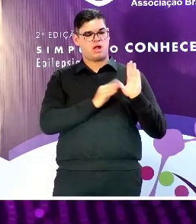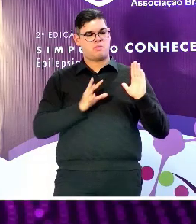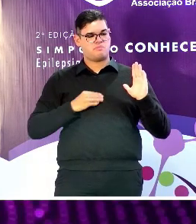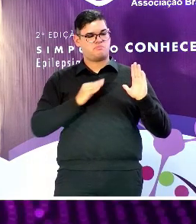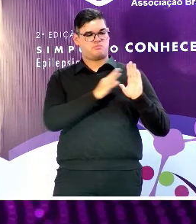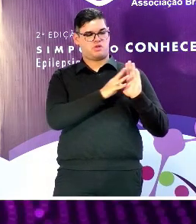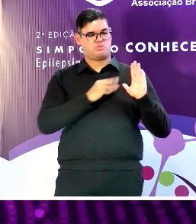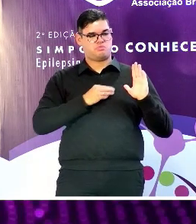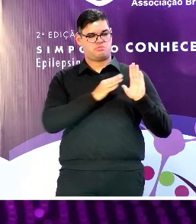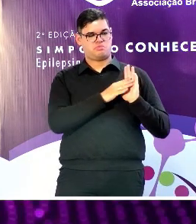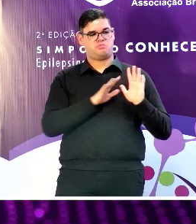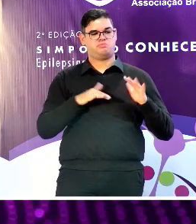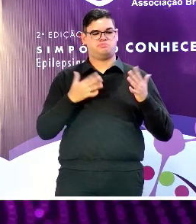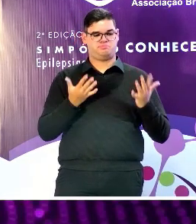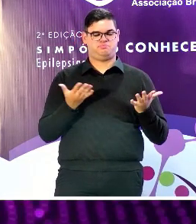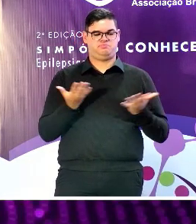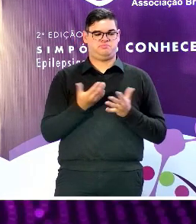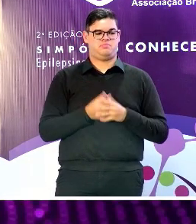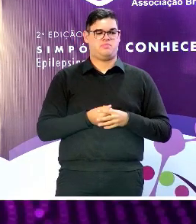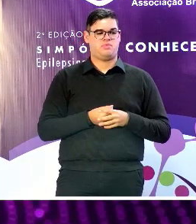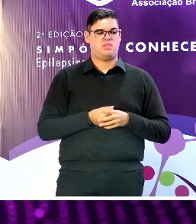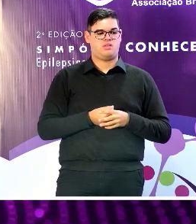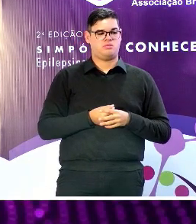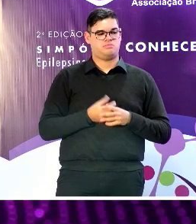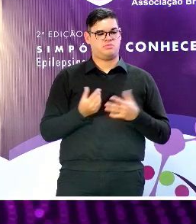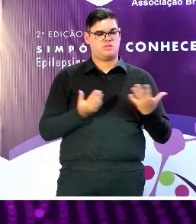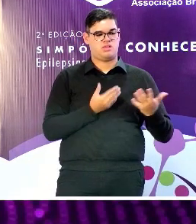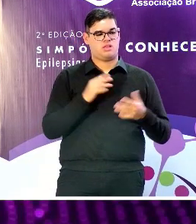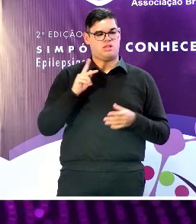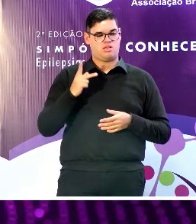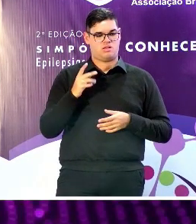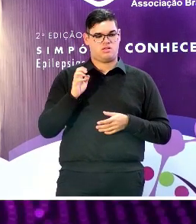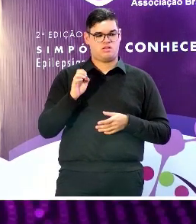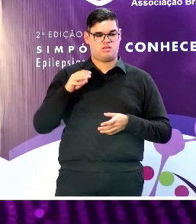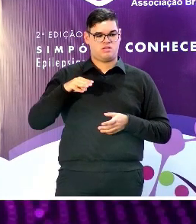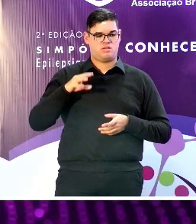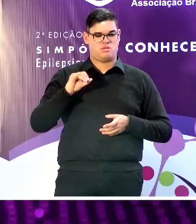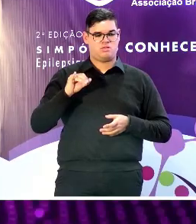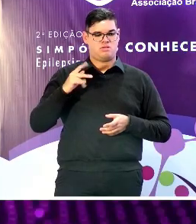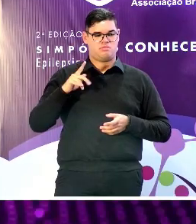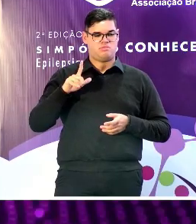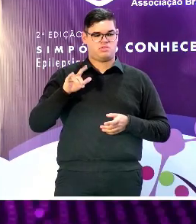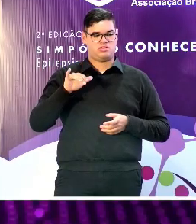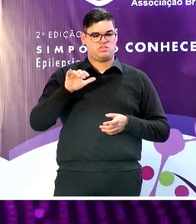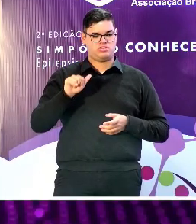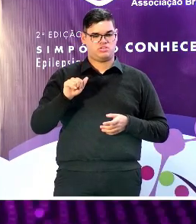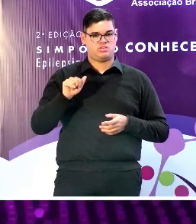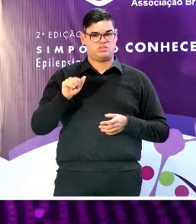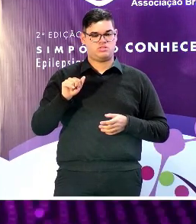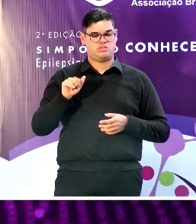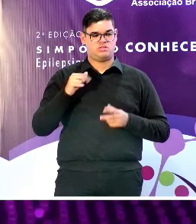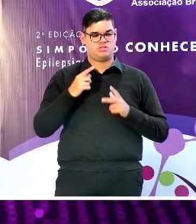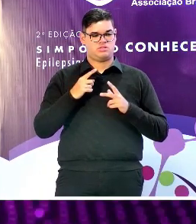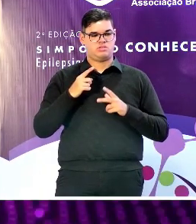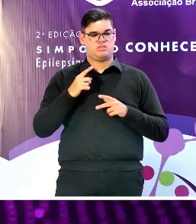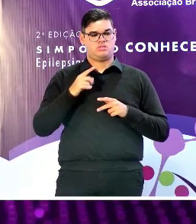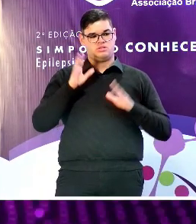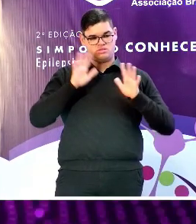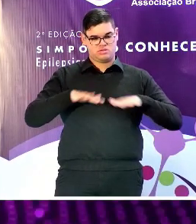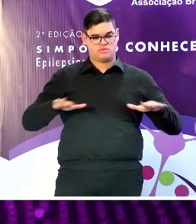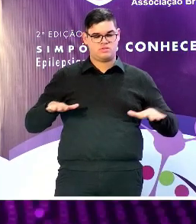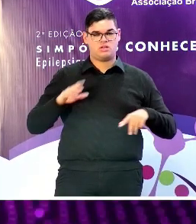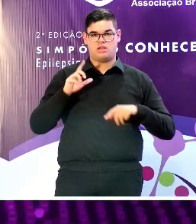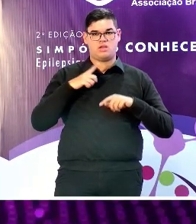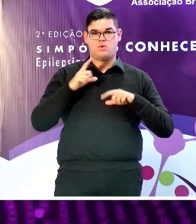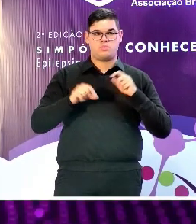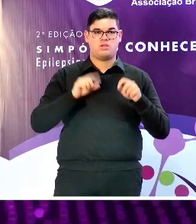Então, o que é a hemiplegia alternante da infância? Né? É uma doença que a gente chama de ultra rara. Ela é decorrente de uma mutação